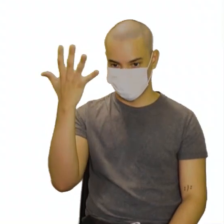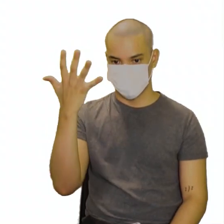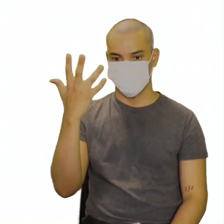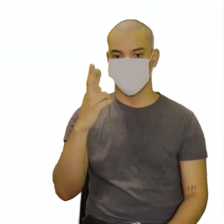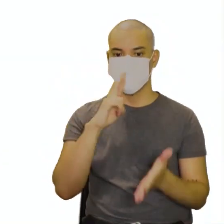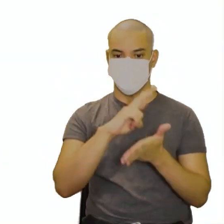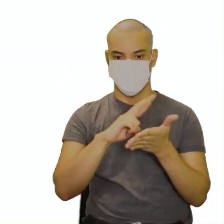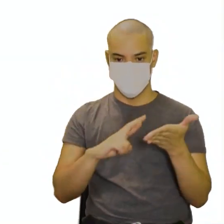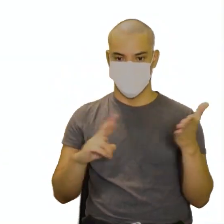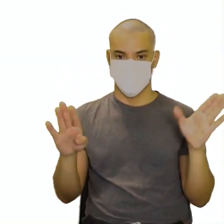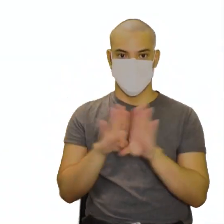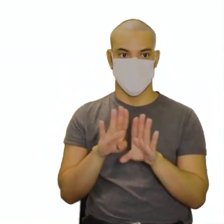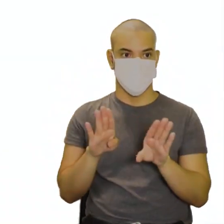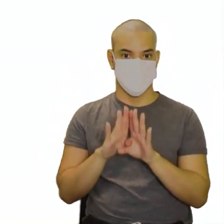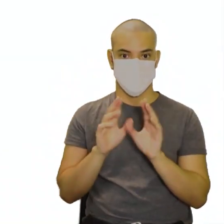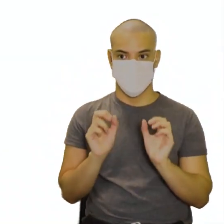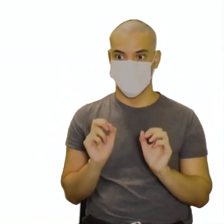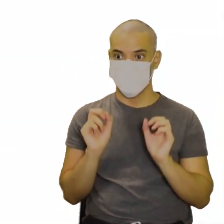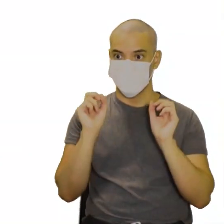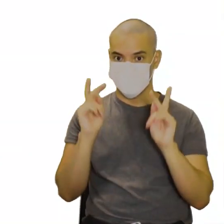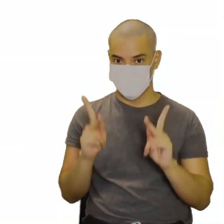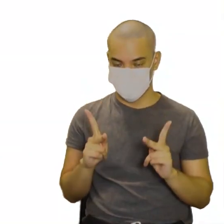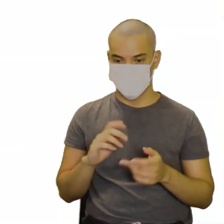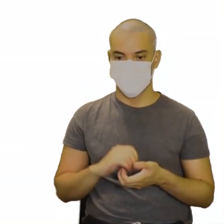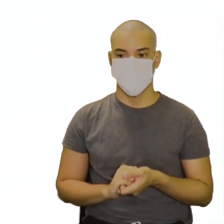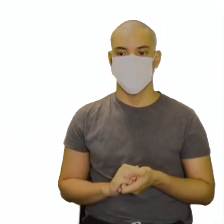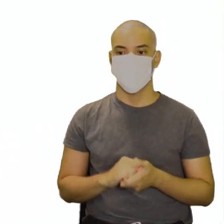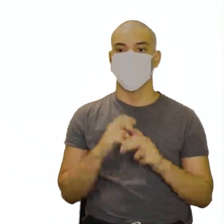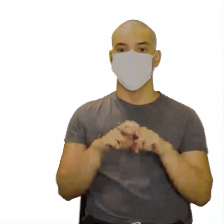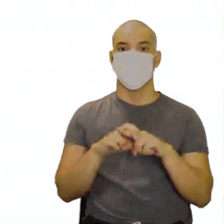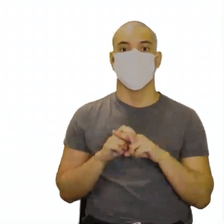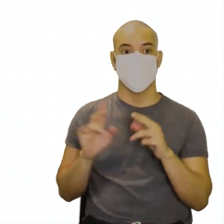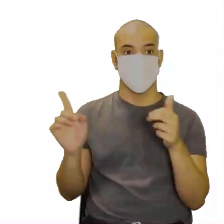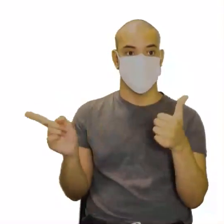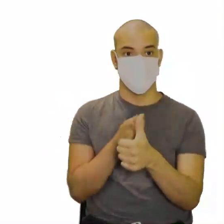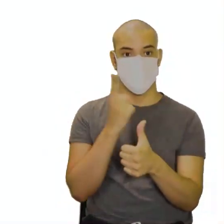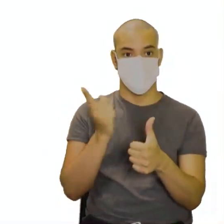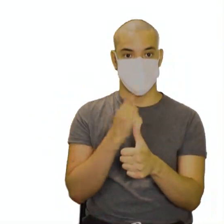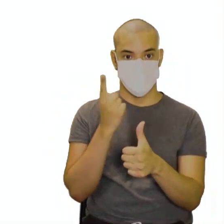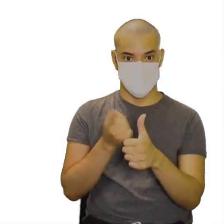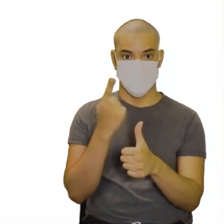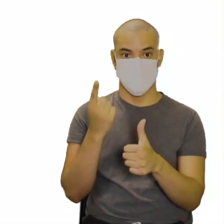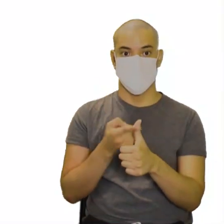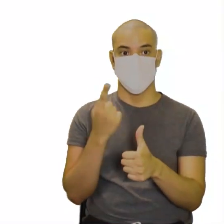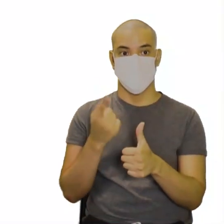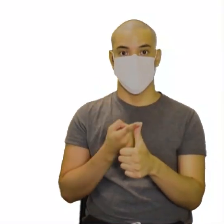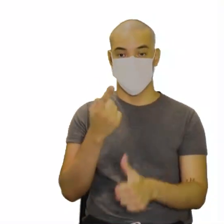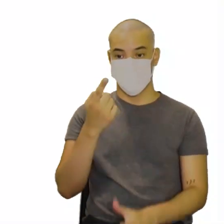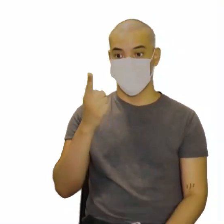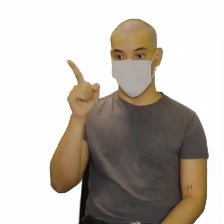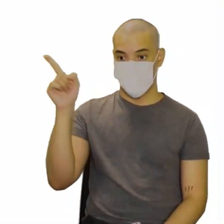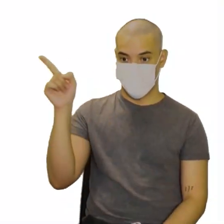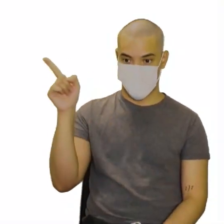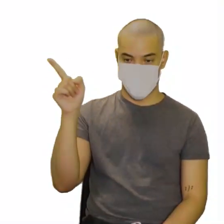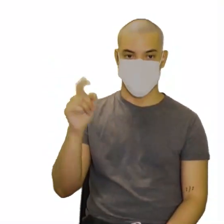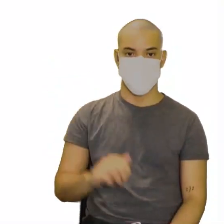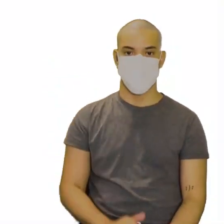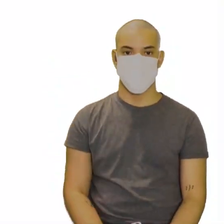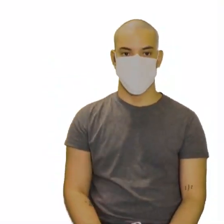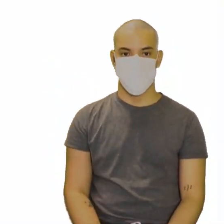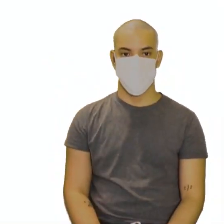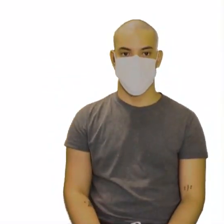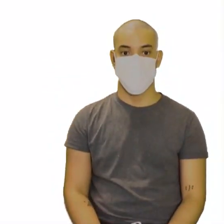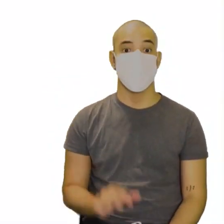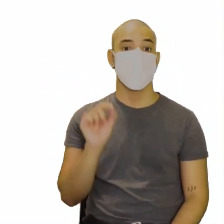resolve exercícios, ok? Então vamos lá para o nosso primeiro exercício. Se liga aqui na missão. O